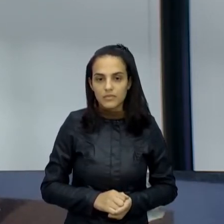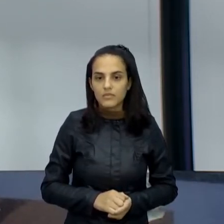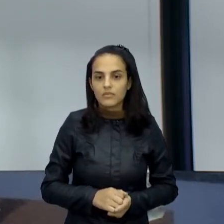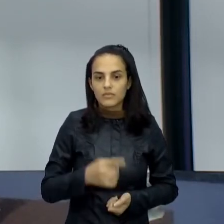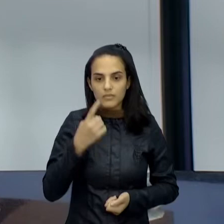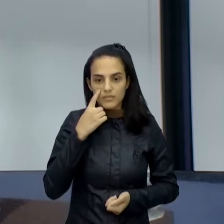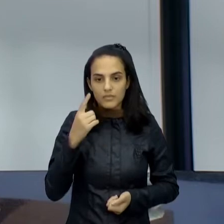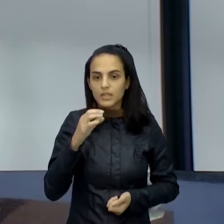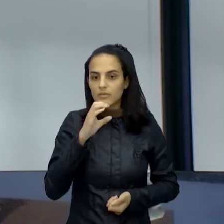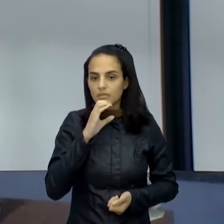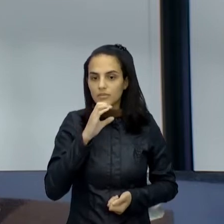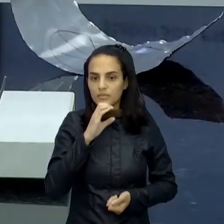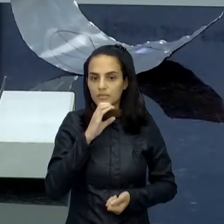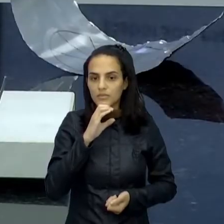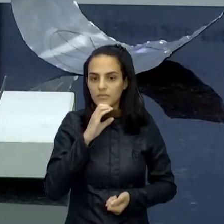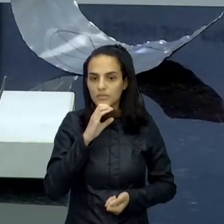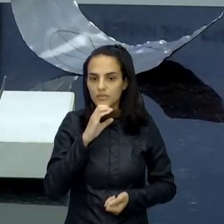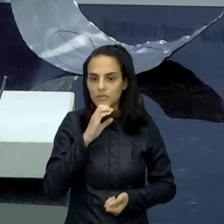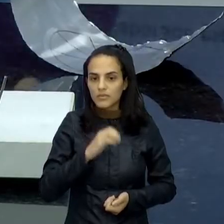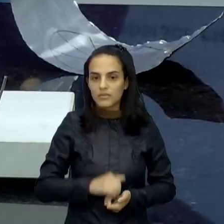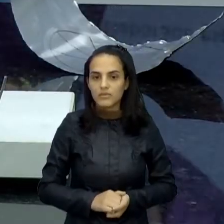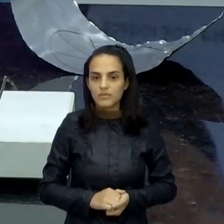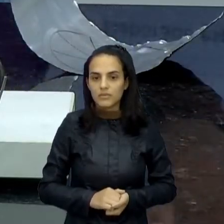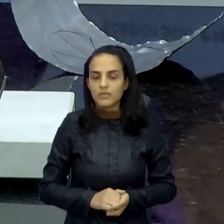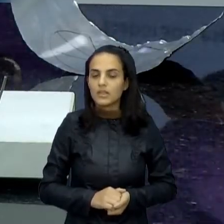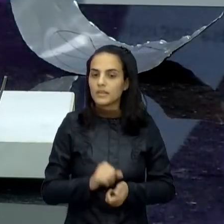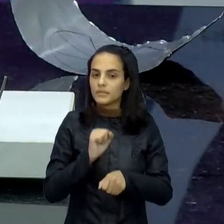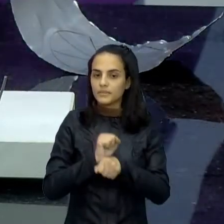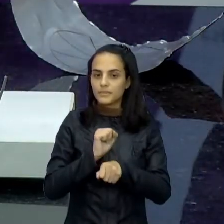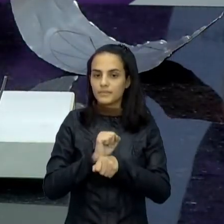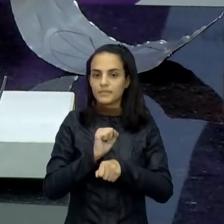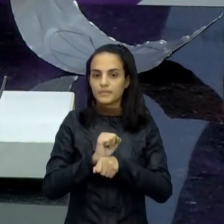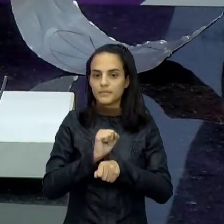Faz um calorão danado. E vamos esperar.